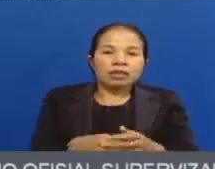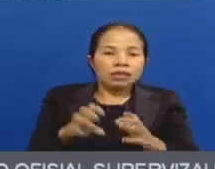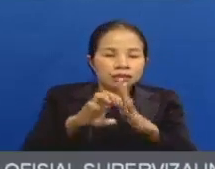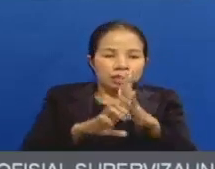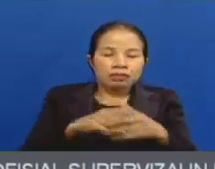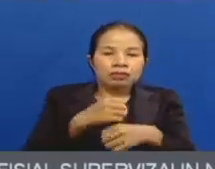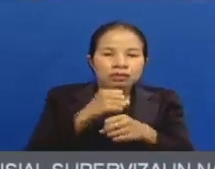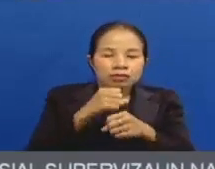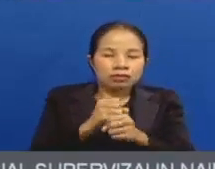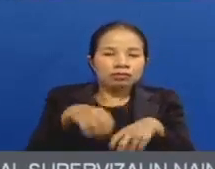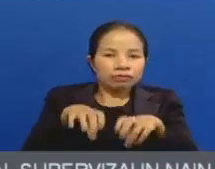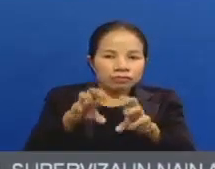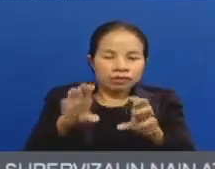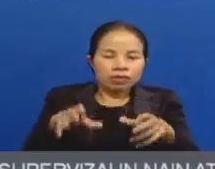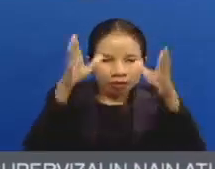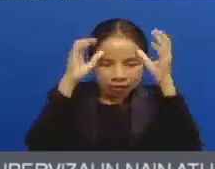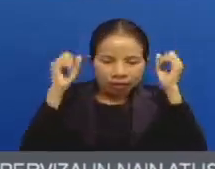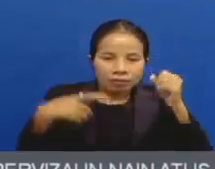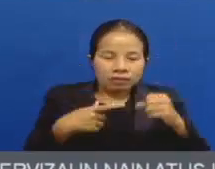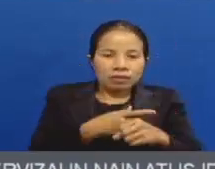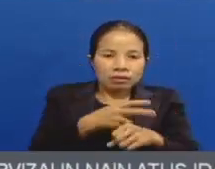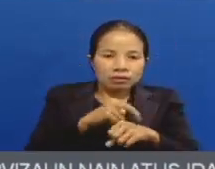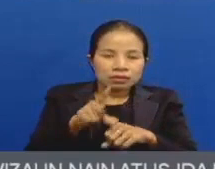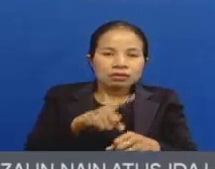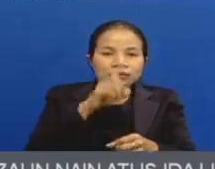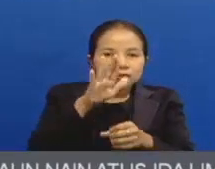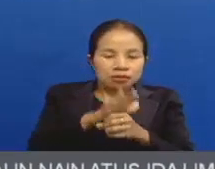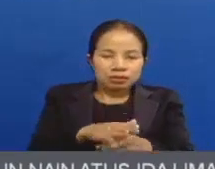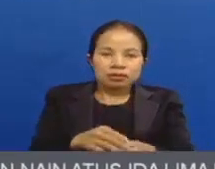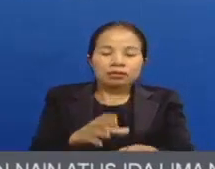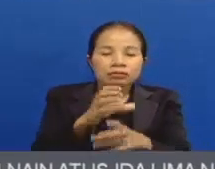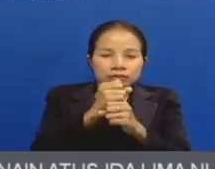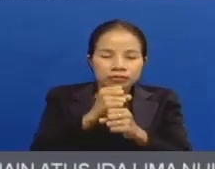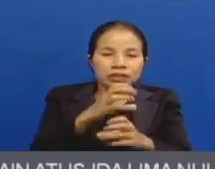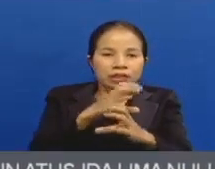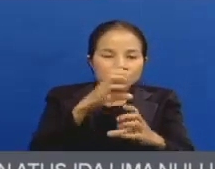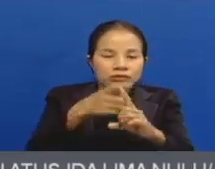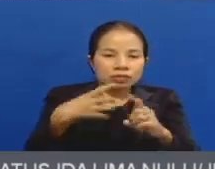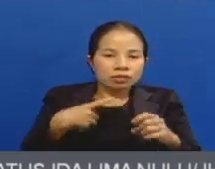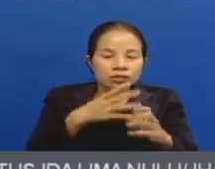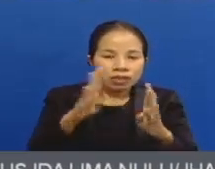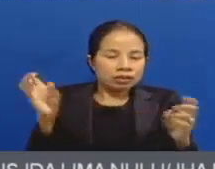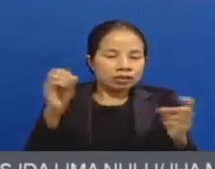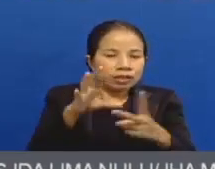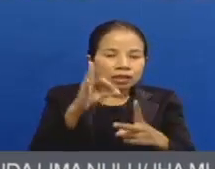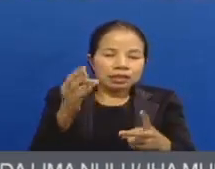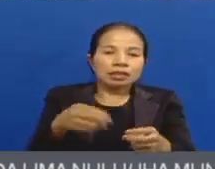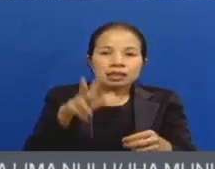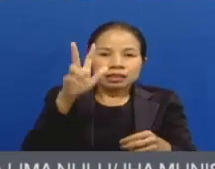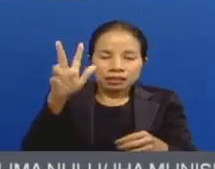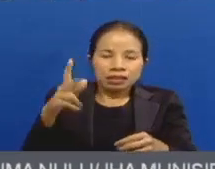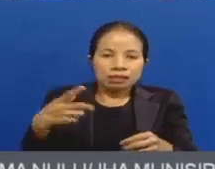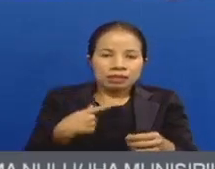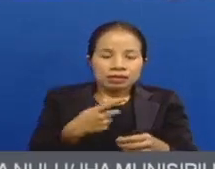atualo leilão. Presidente do Parlamento Nacional ne compromete se recolhe a fale careta russi deputado sira la reeleito e a terceira